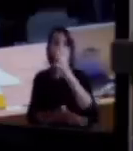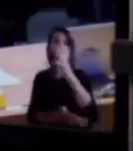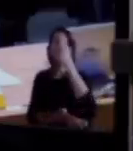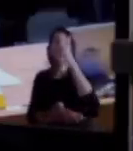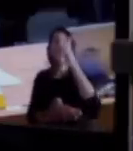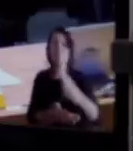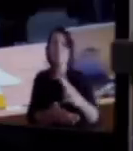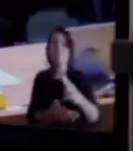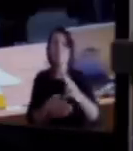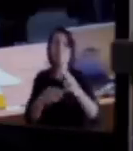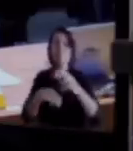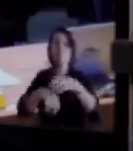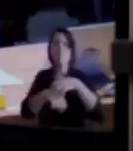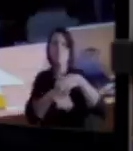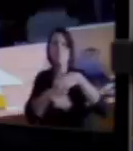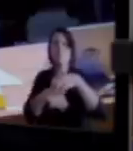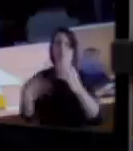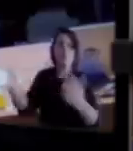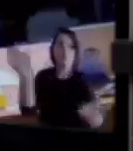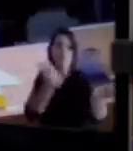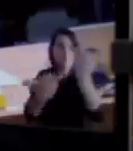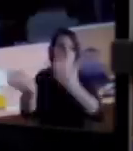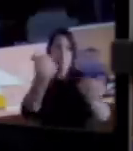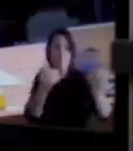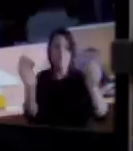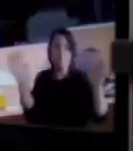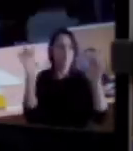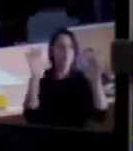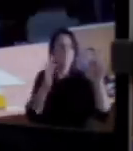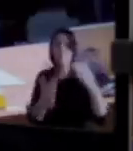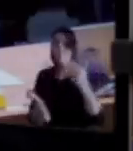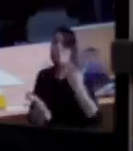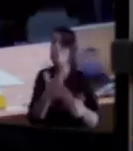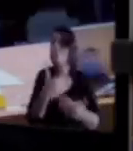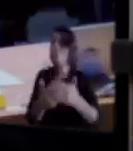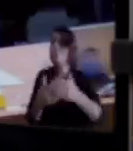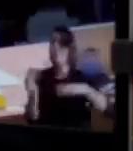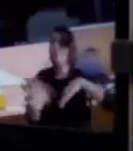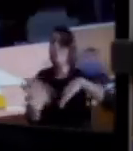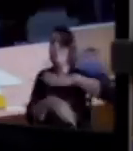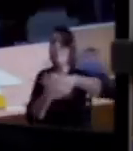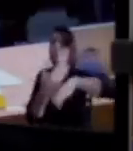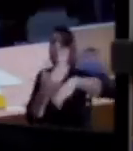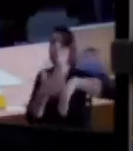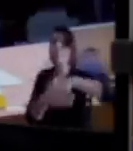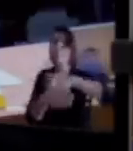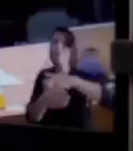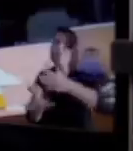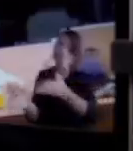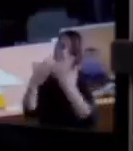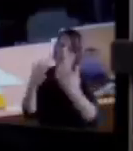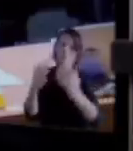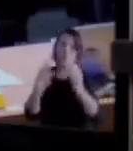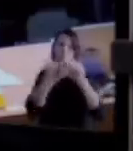se convocar Maravilha para fazer o que ele quebra aqui não havia um livro não